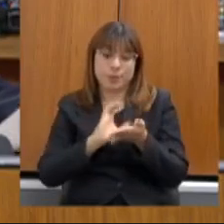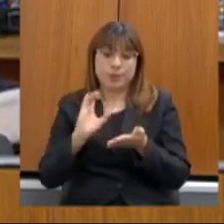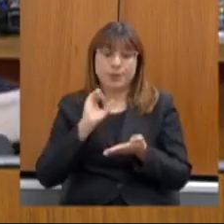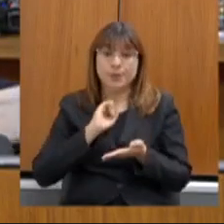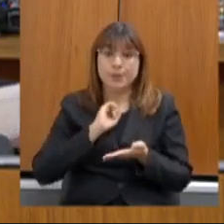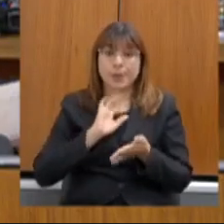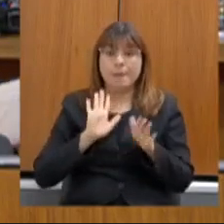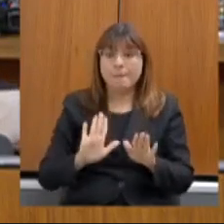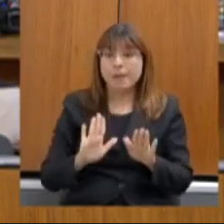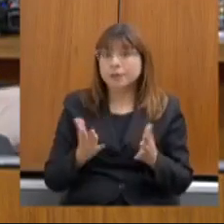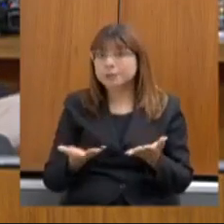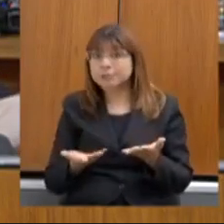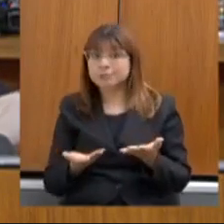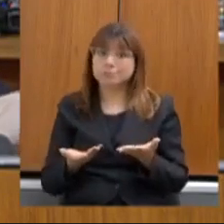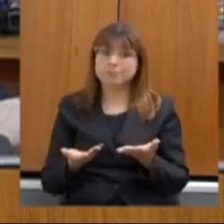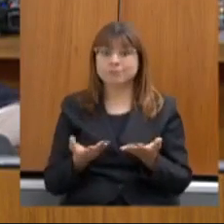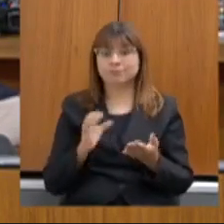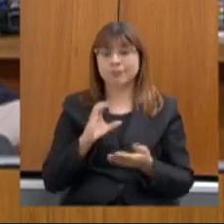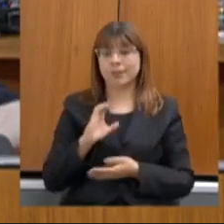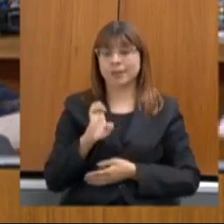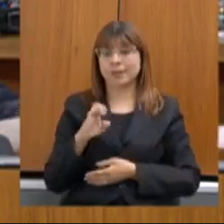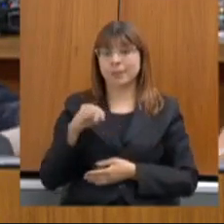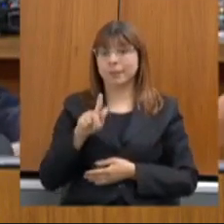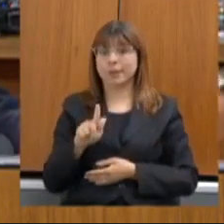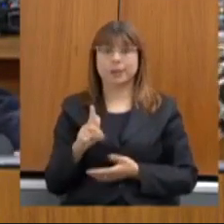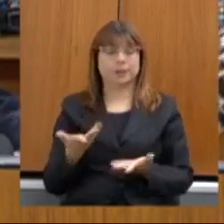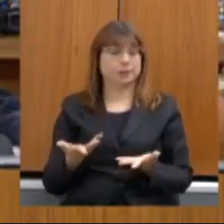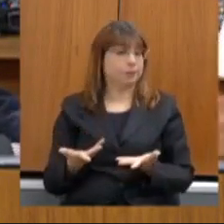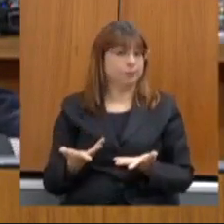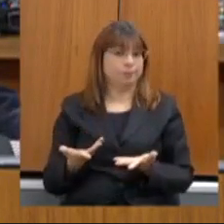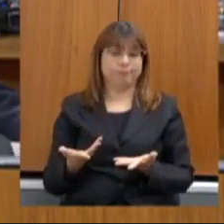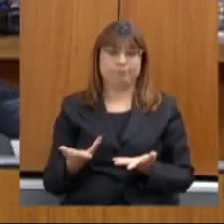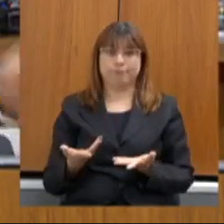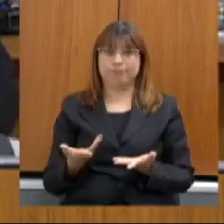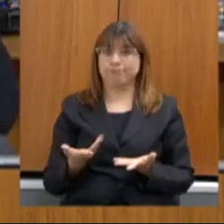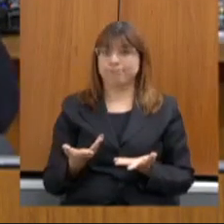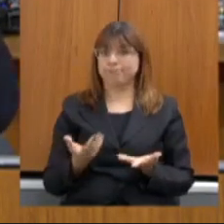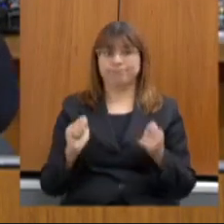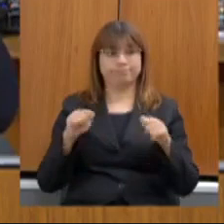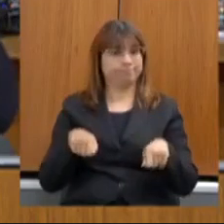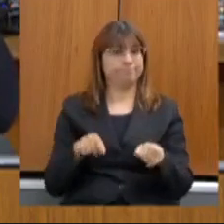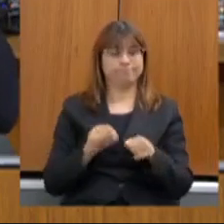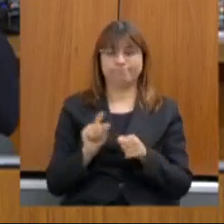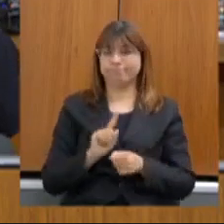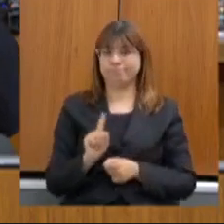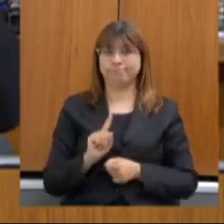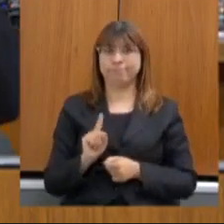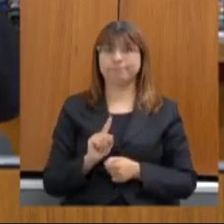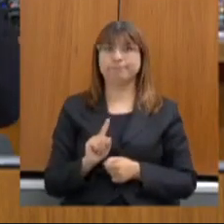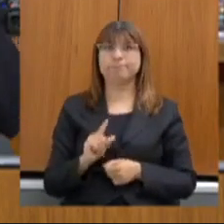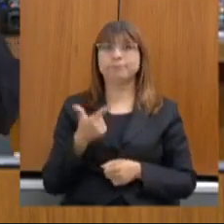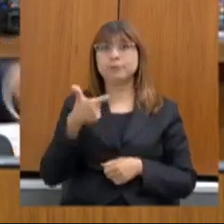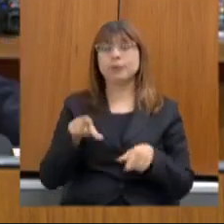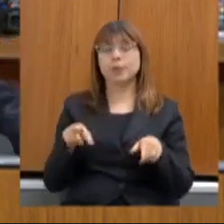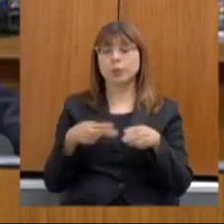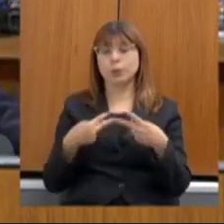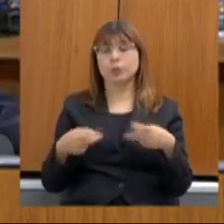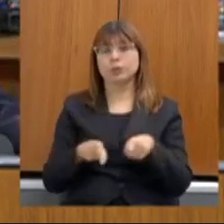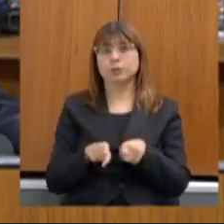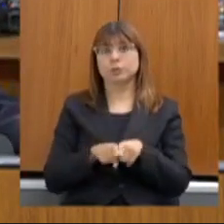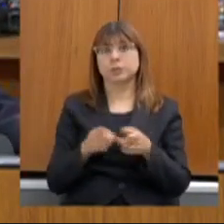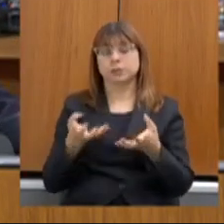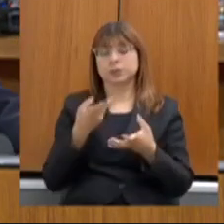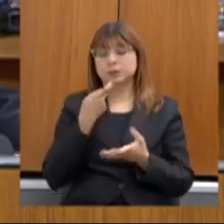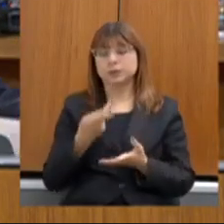Gerais e infelizmente a Cemig não tá com essa com essa capacidade uma outra coisa é